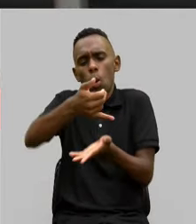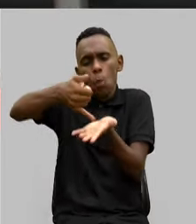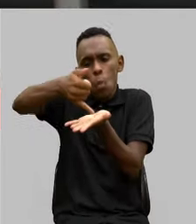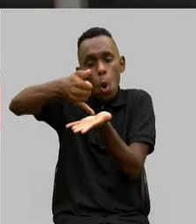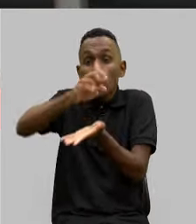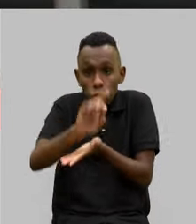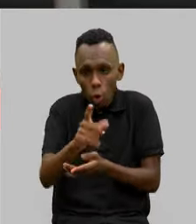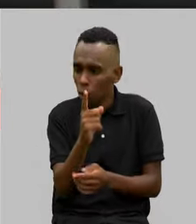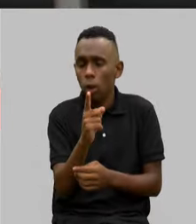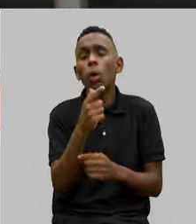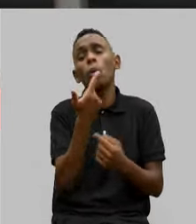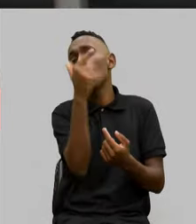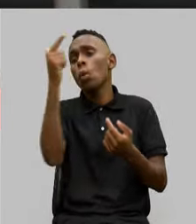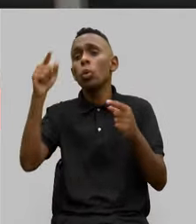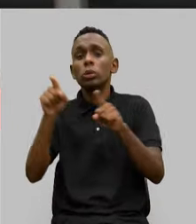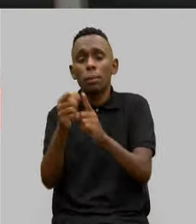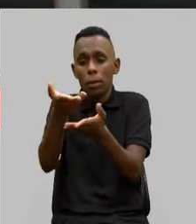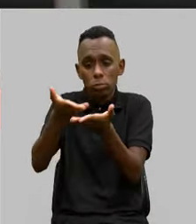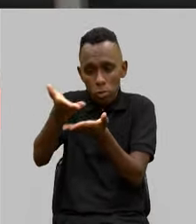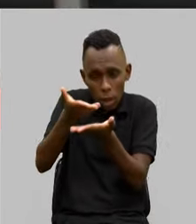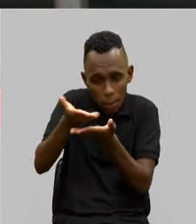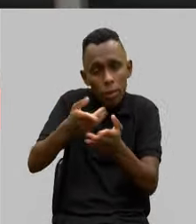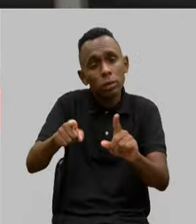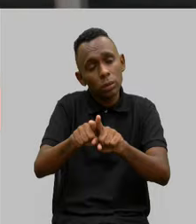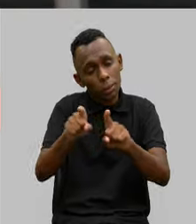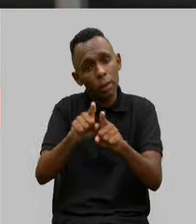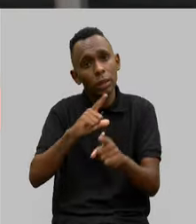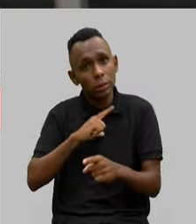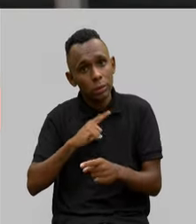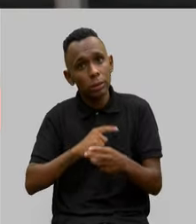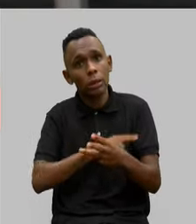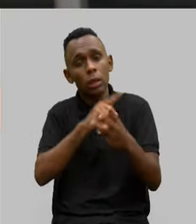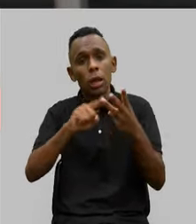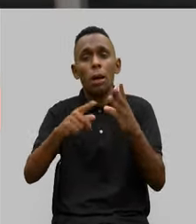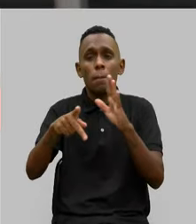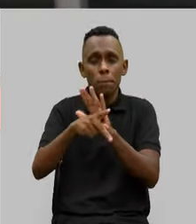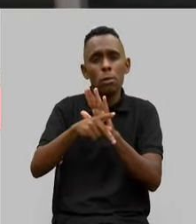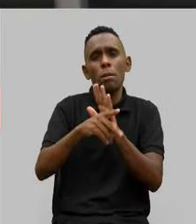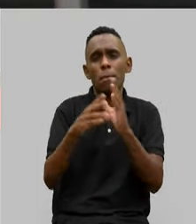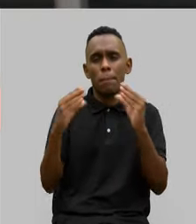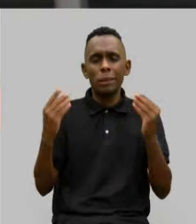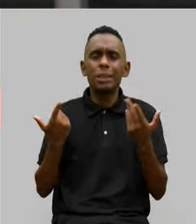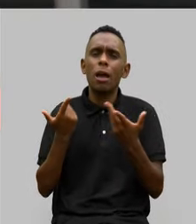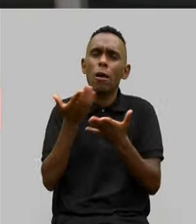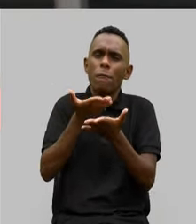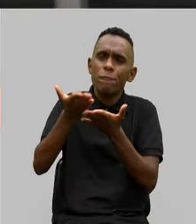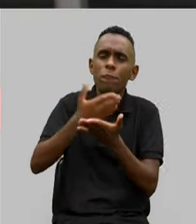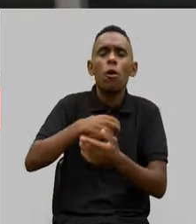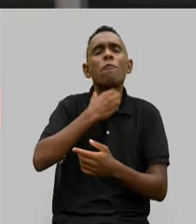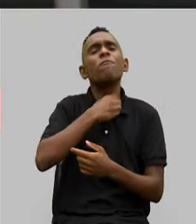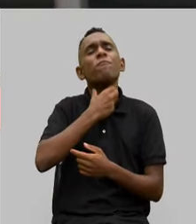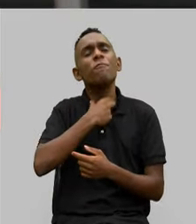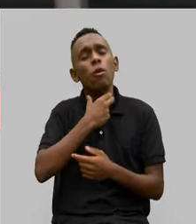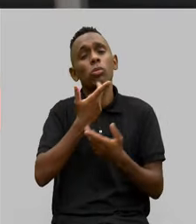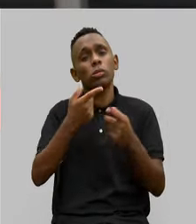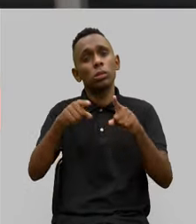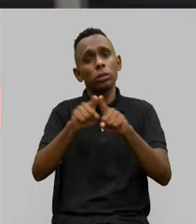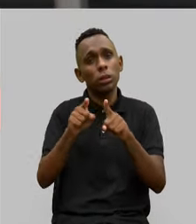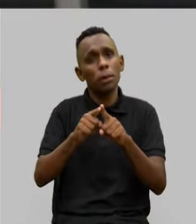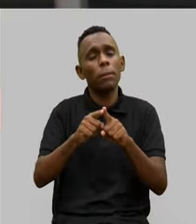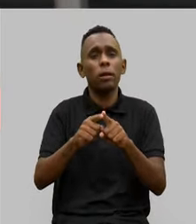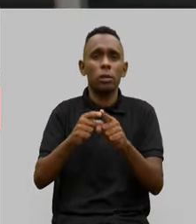hoje nós temos terapia ocupacional nós temos massoterapia nós temos fonoaudióloga nós temos